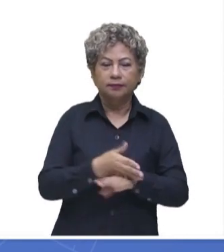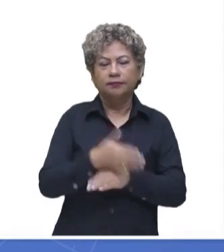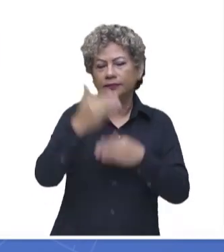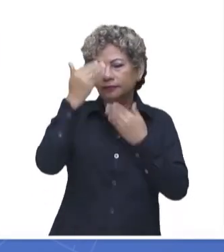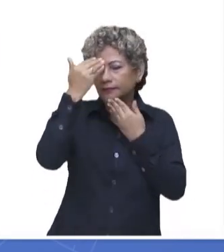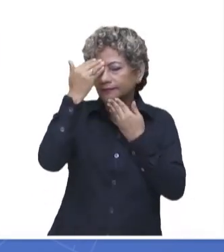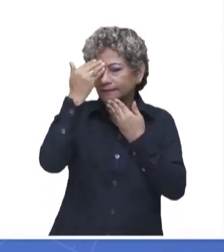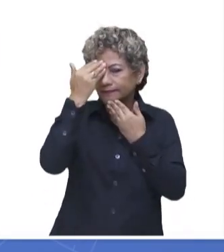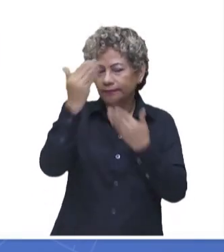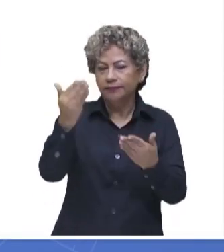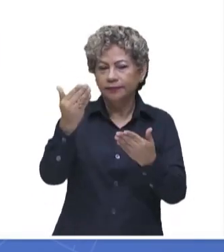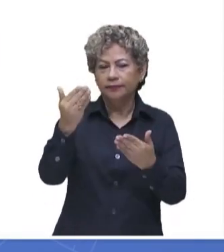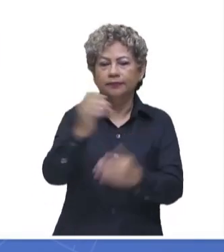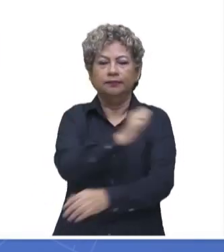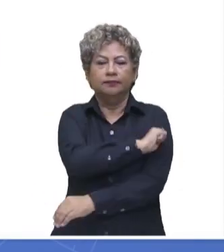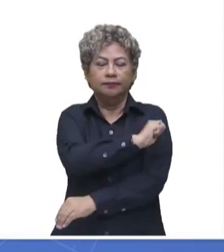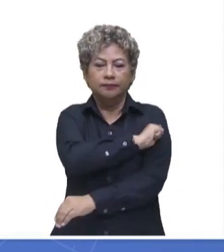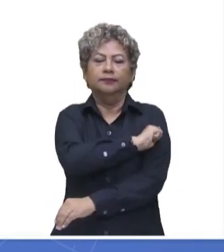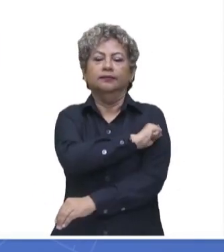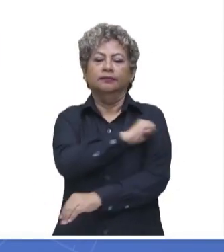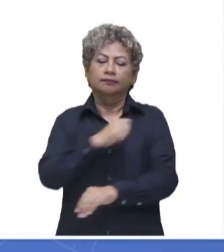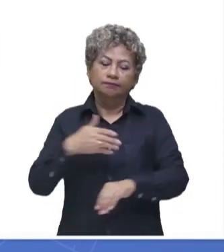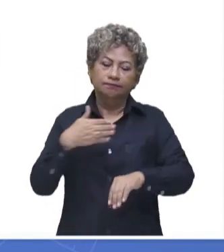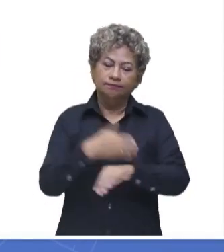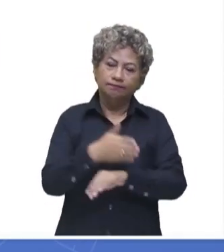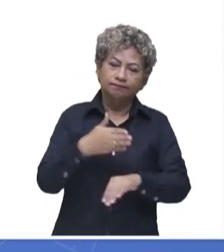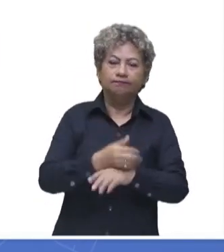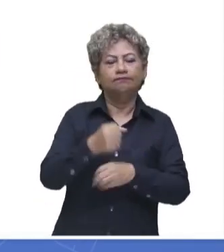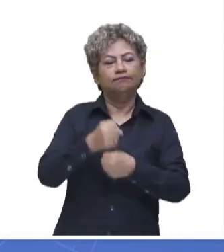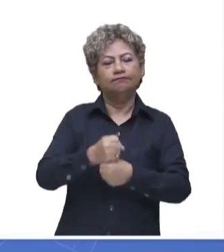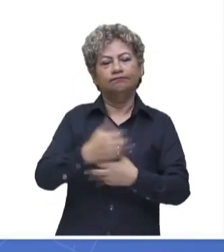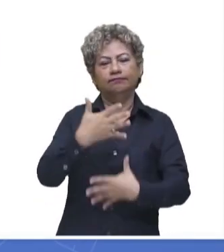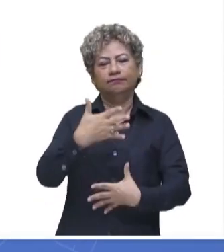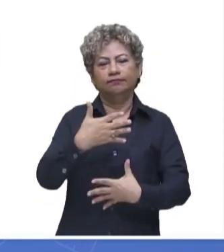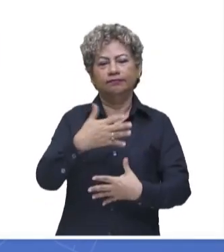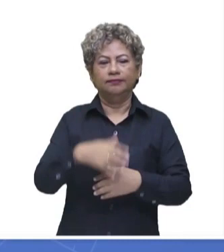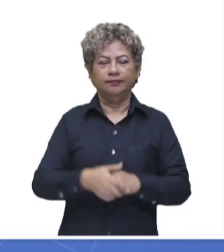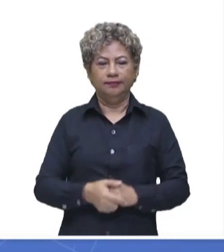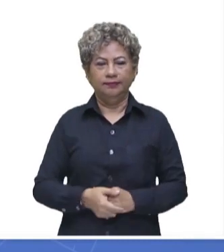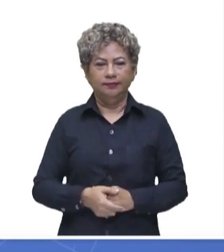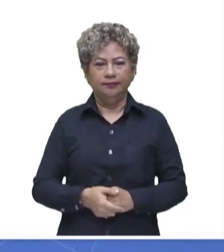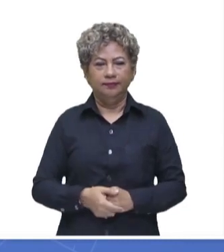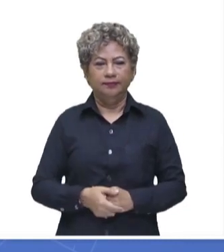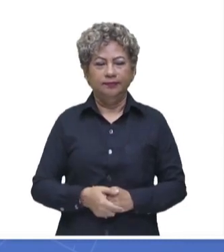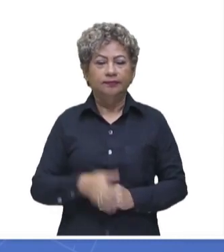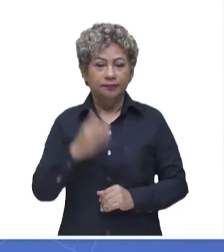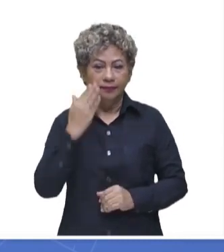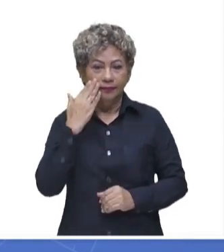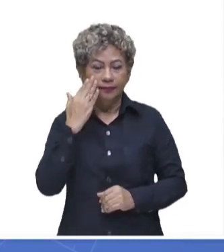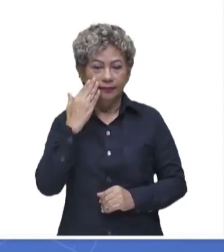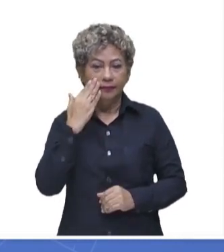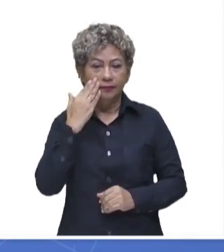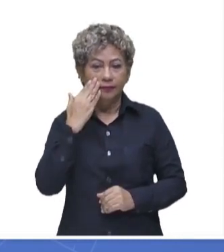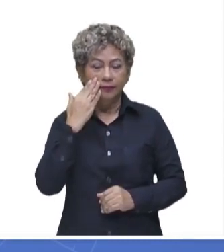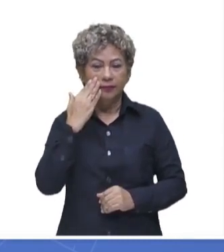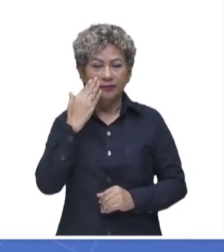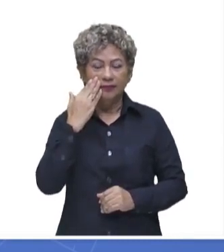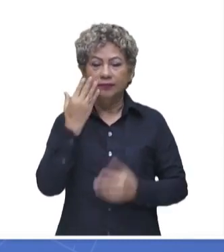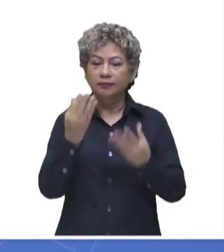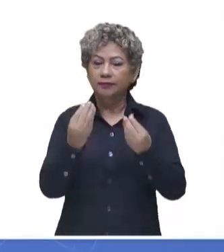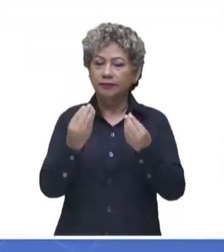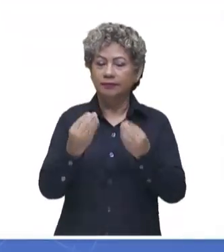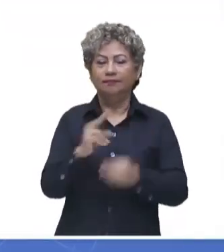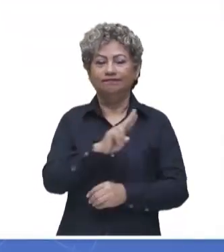pela participação de todos, tá bom? A gente vai verificar, então, qual é o gabarito dessa questão. Infelizmente, a gente não consegue dizer o nome de todos,